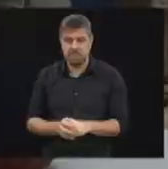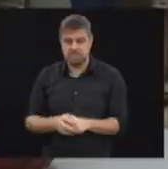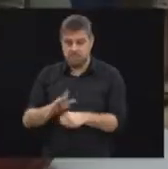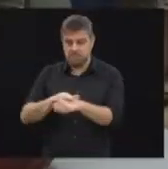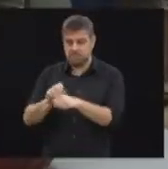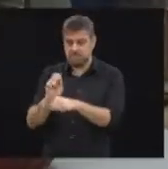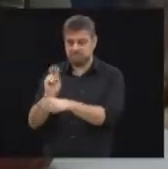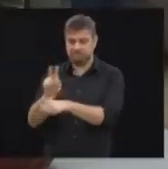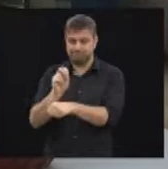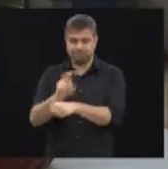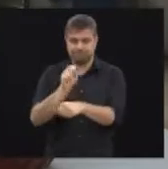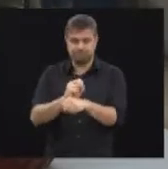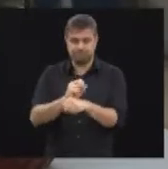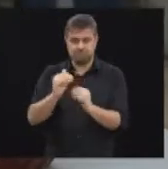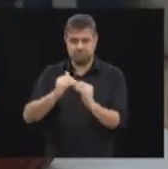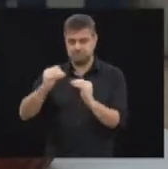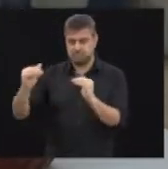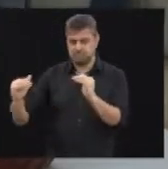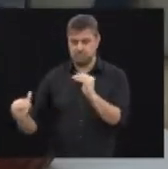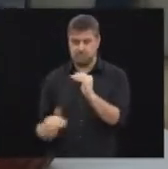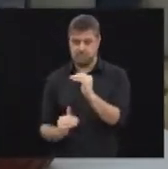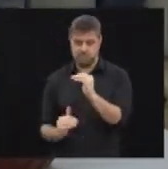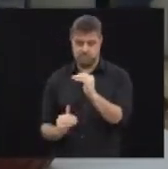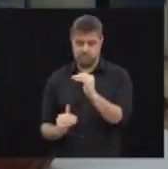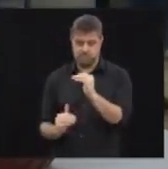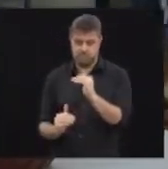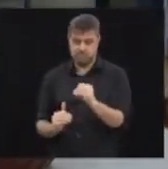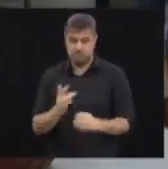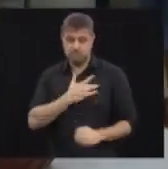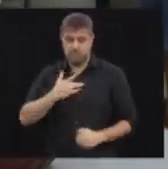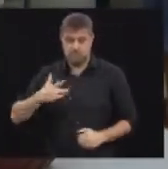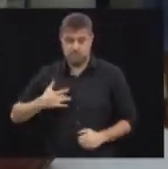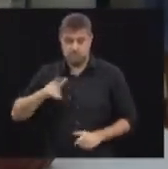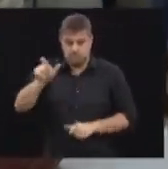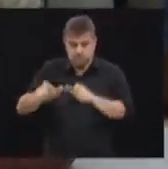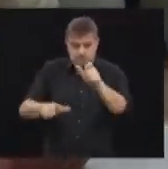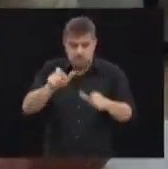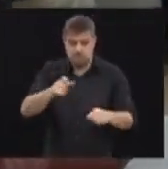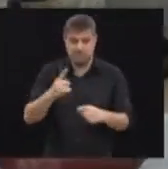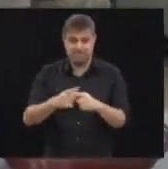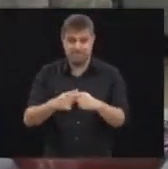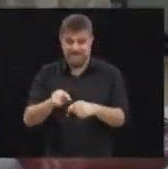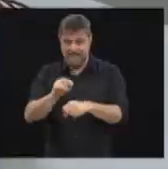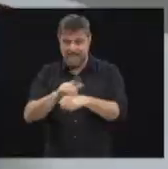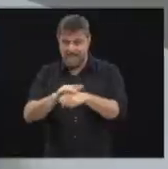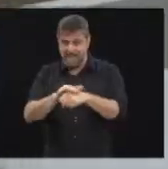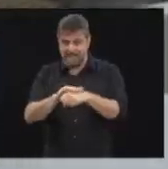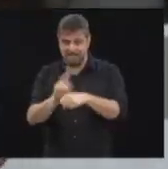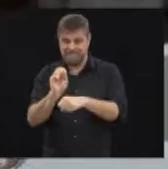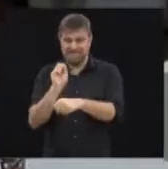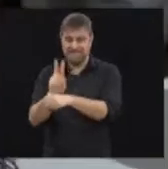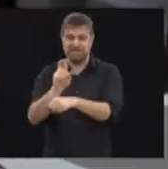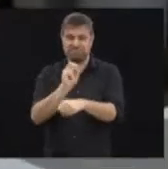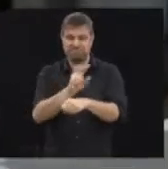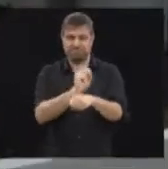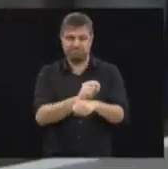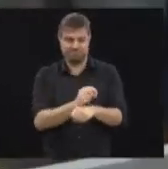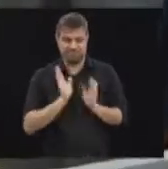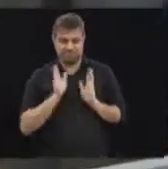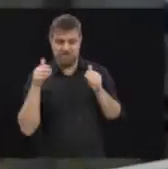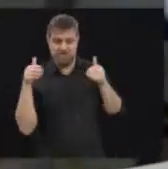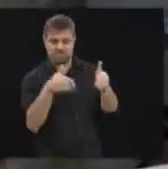efetivo, as doenças transmissíveis deixaram de ter uma importância tão grande na saúde das pessoas e as doenças